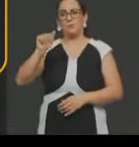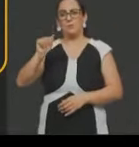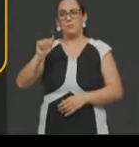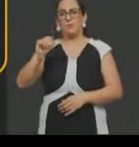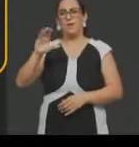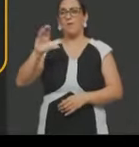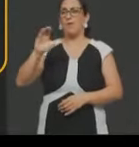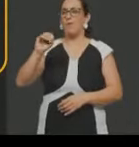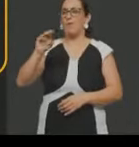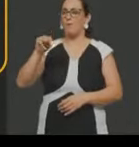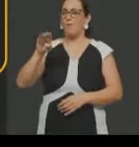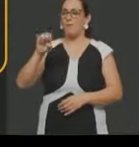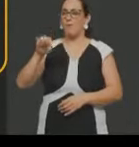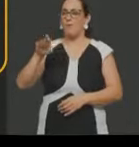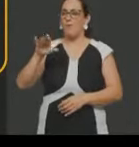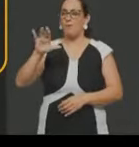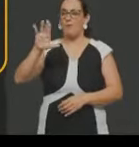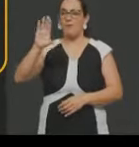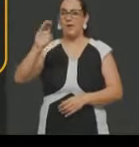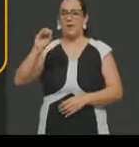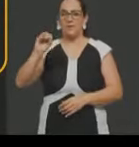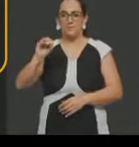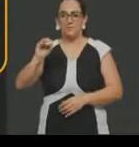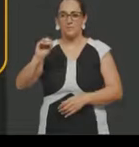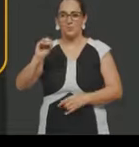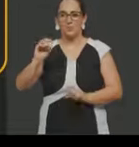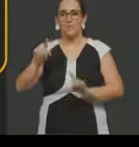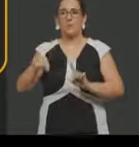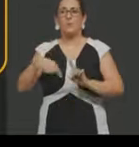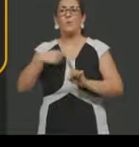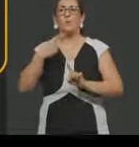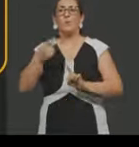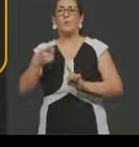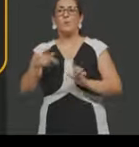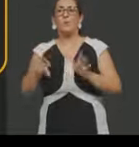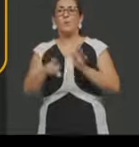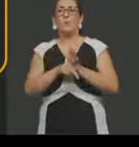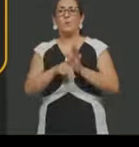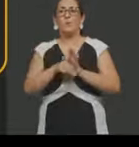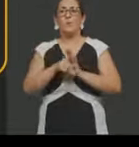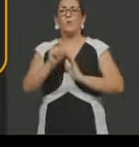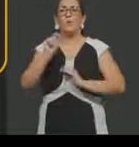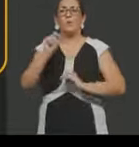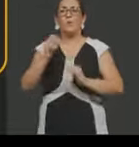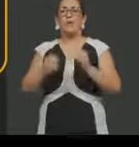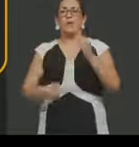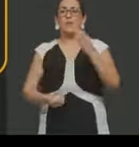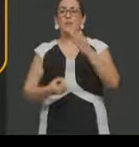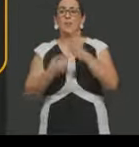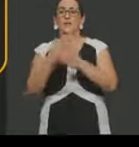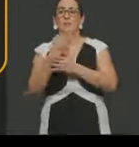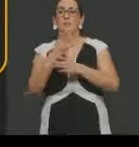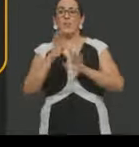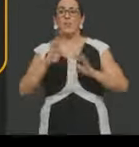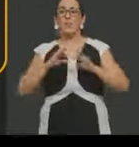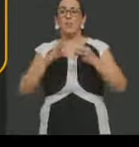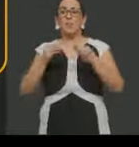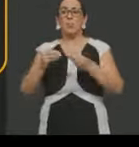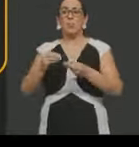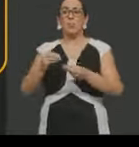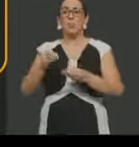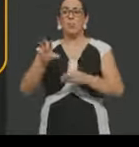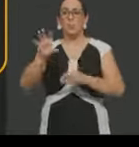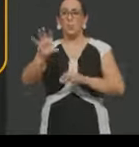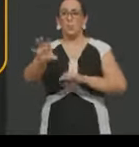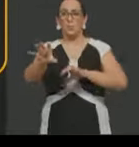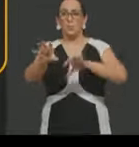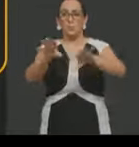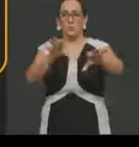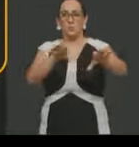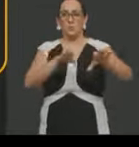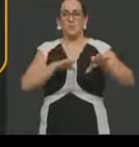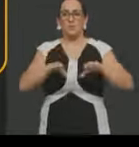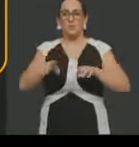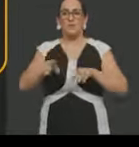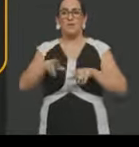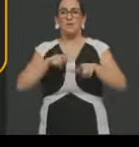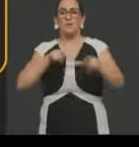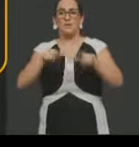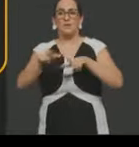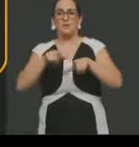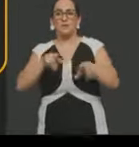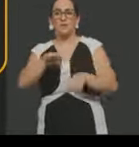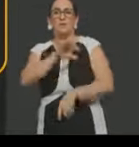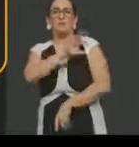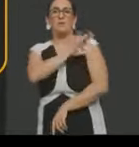do Trabalho. A gente tem aí, né, a questão das férias anuais para os trabalhadores, do Banco e Comércio, né, a formação da